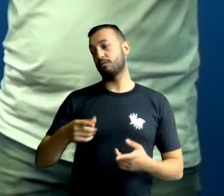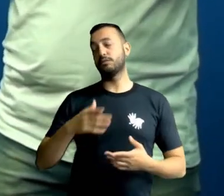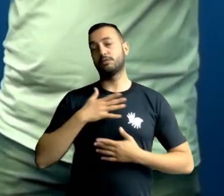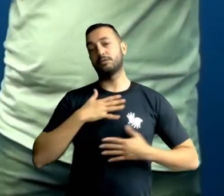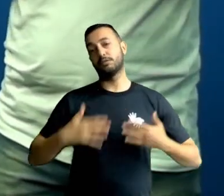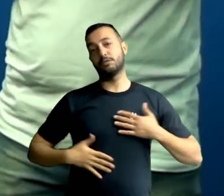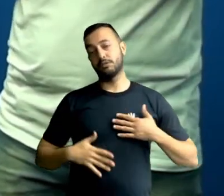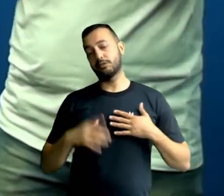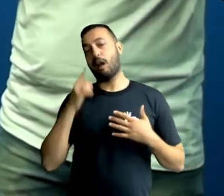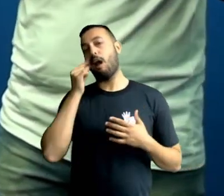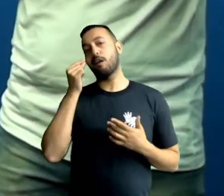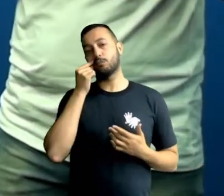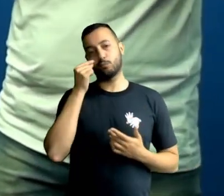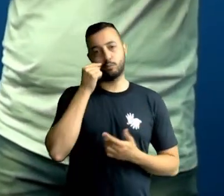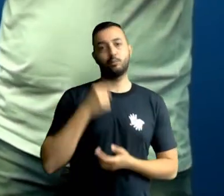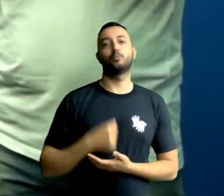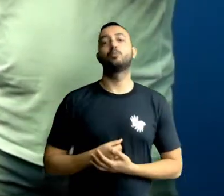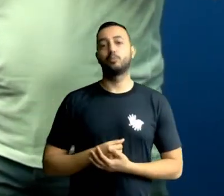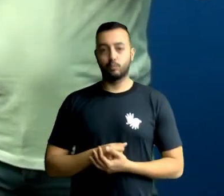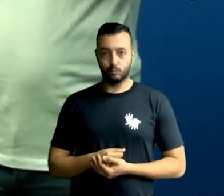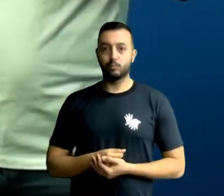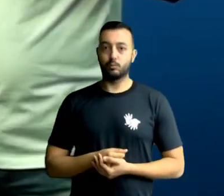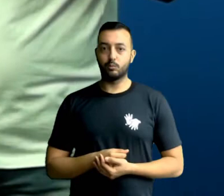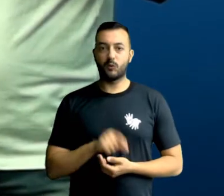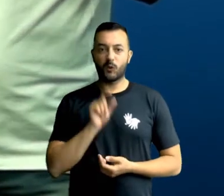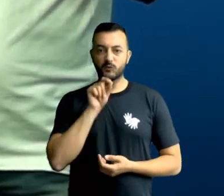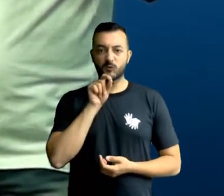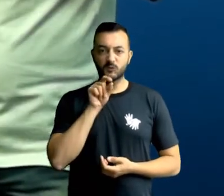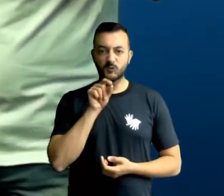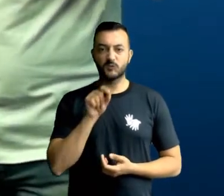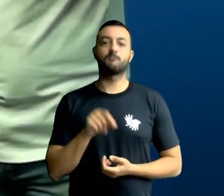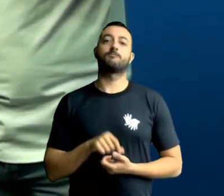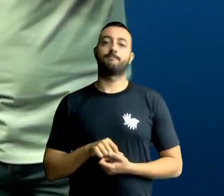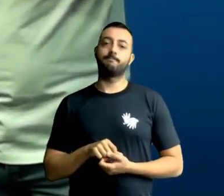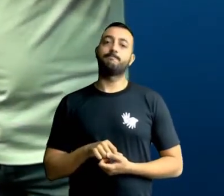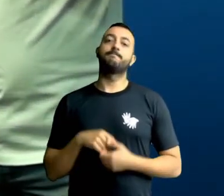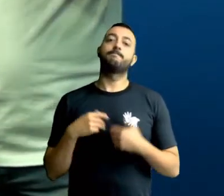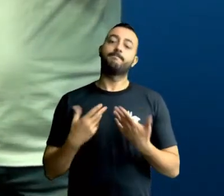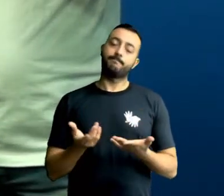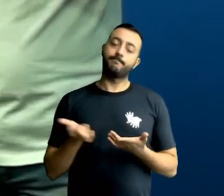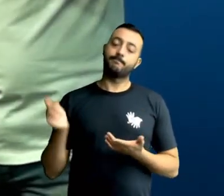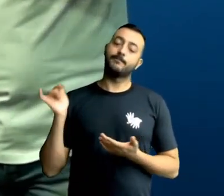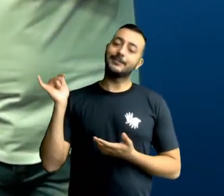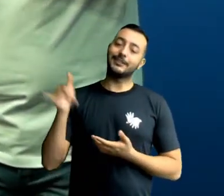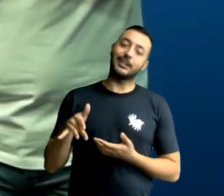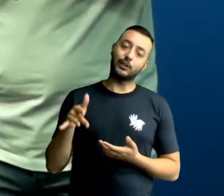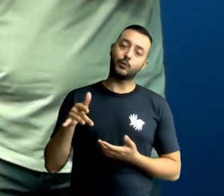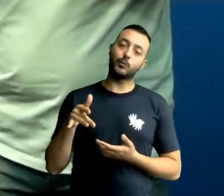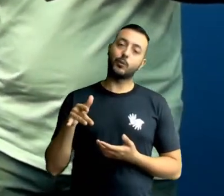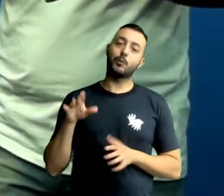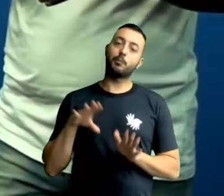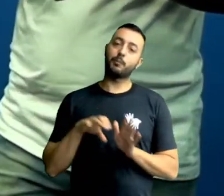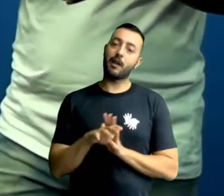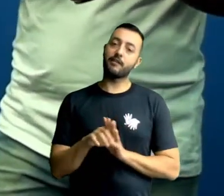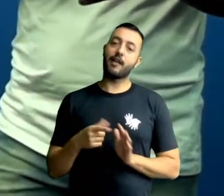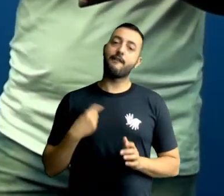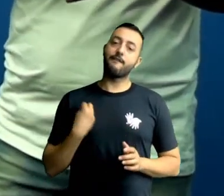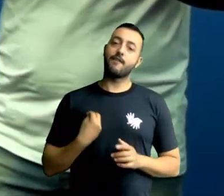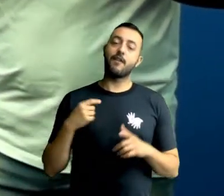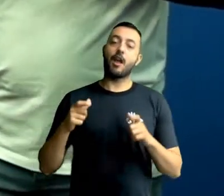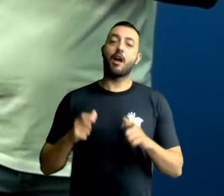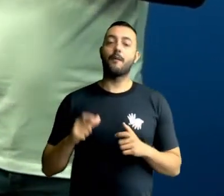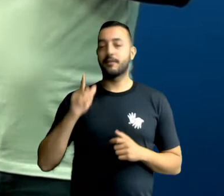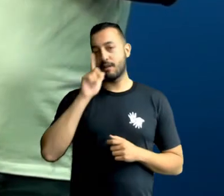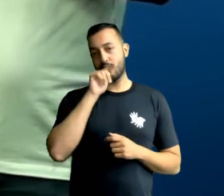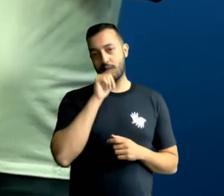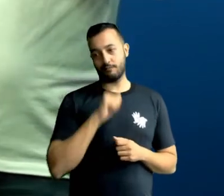no organismos de roedores. Portanto, a leptospira, ela vive, como nós sabemos, na água.